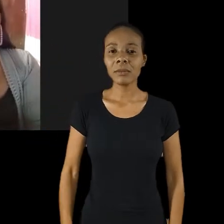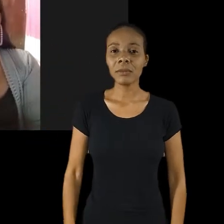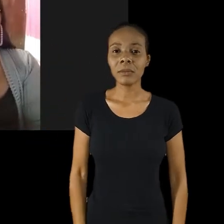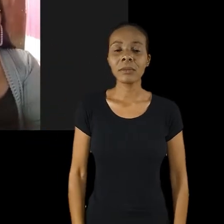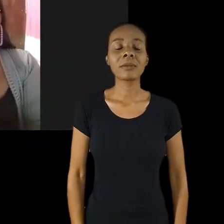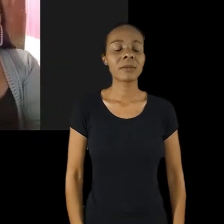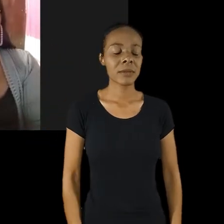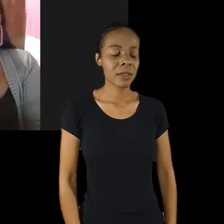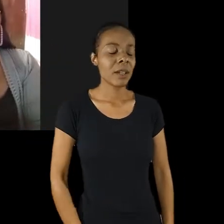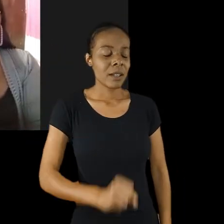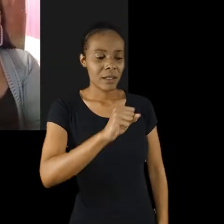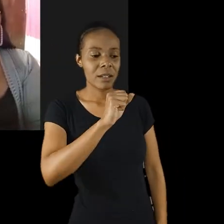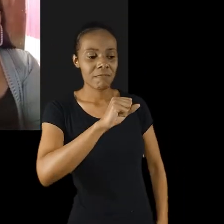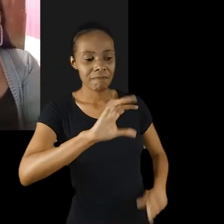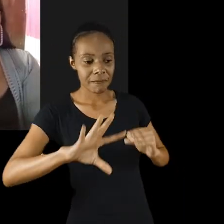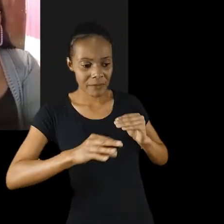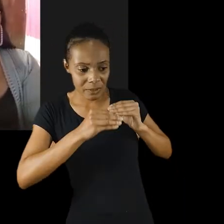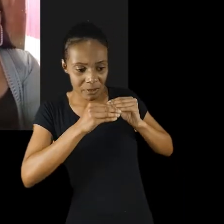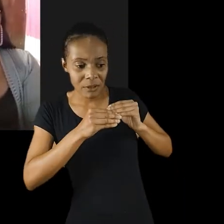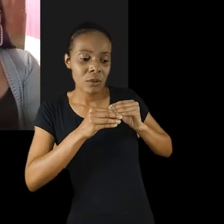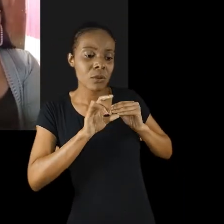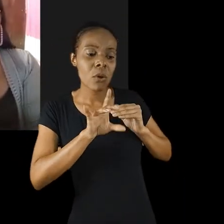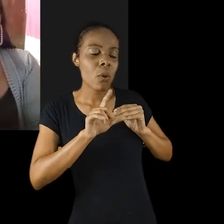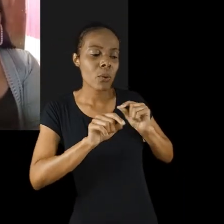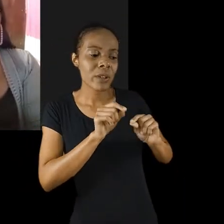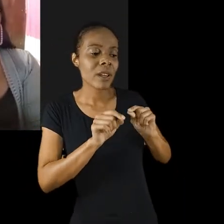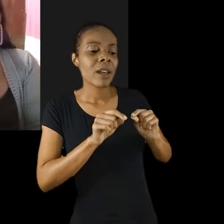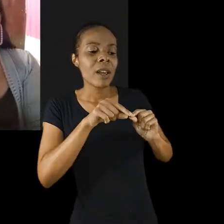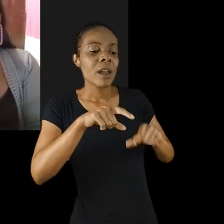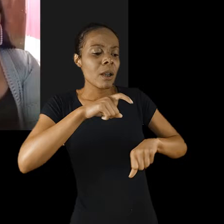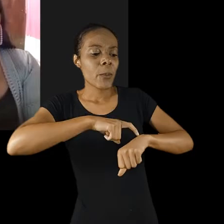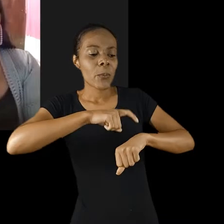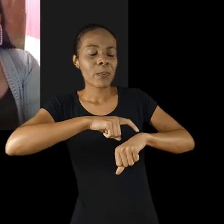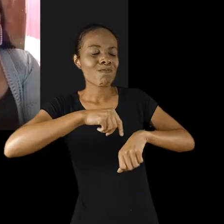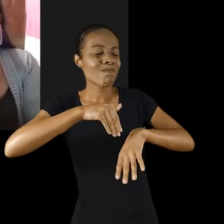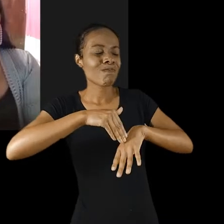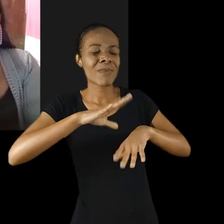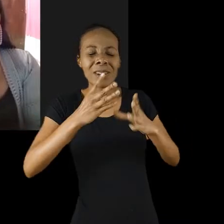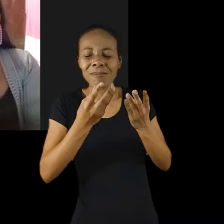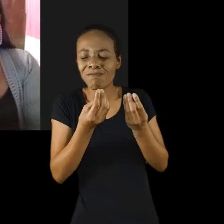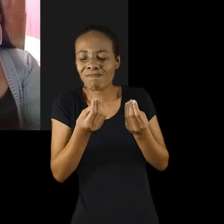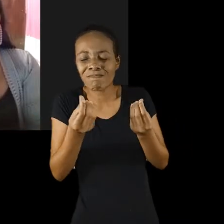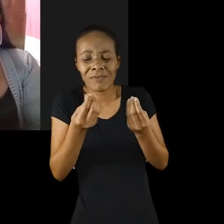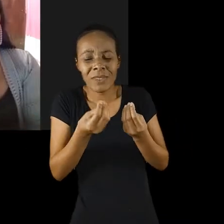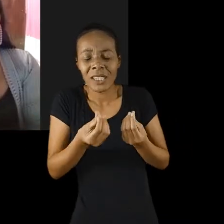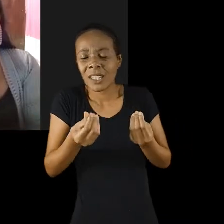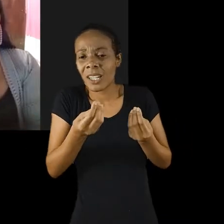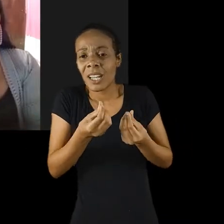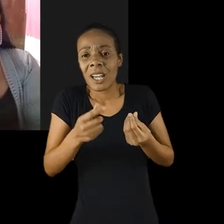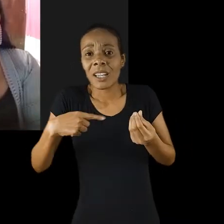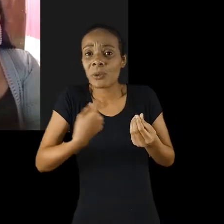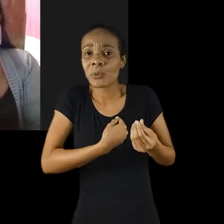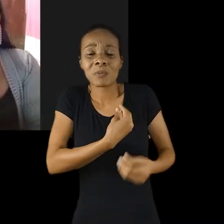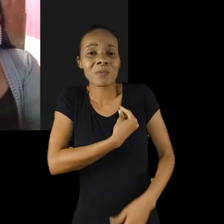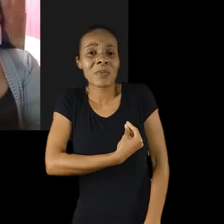acho que é esse o momento que é o momento mais delicado. Assim. É o momento mais frágil, e eu acho que é o momento em que as nossas existências fazem